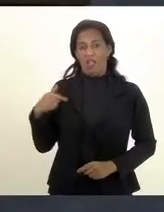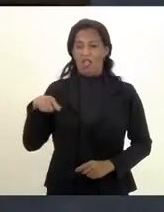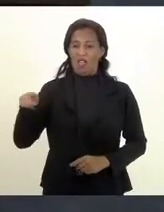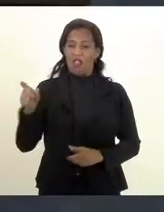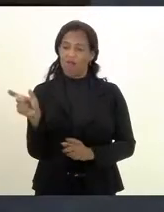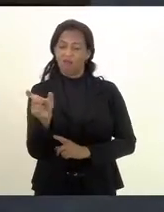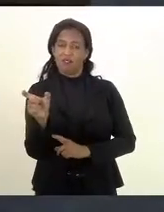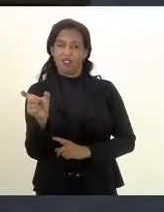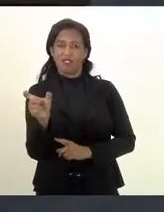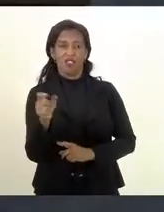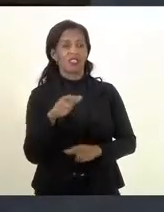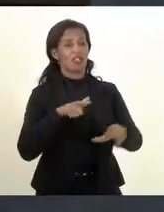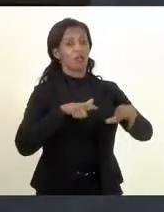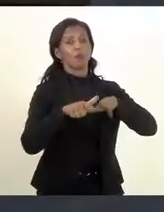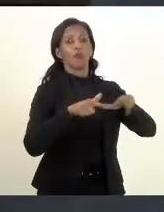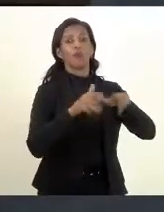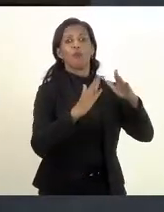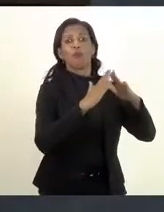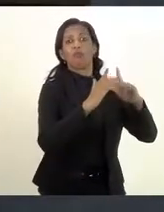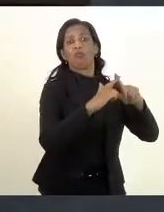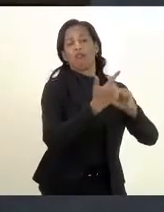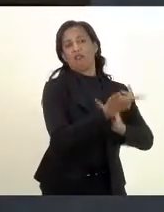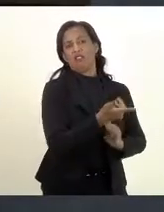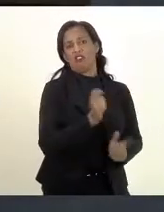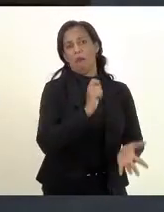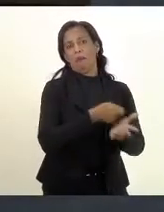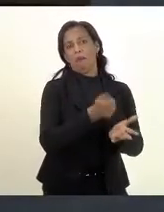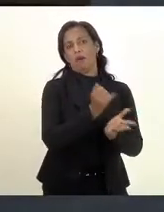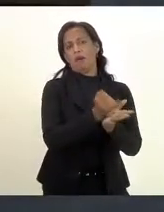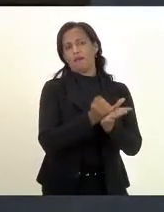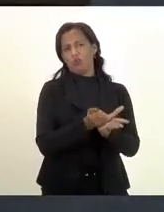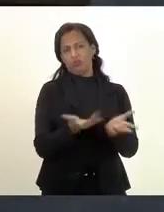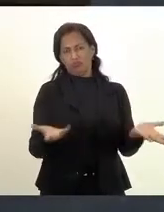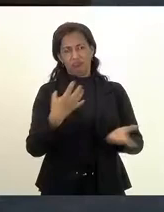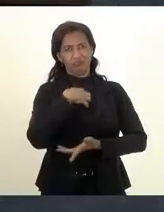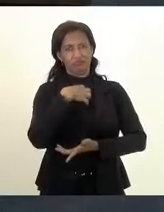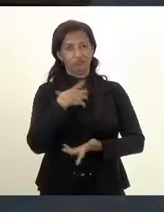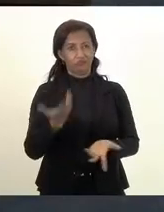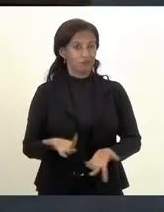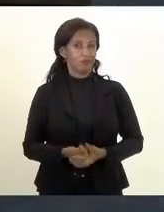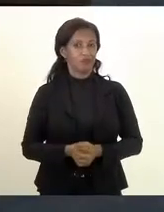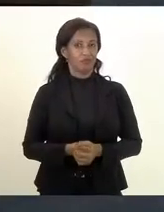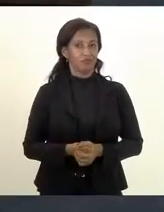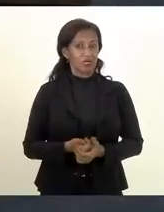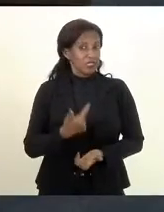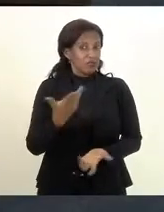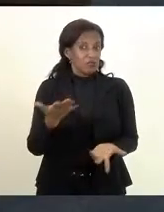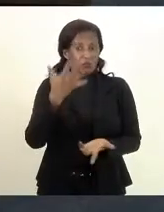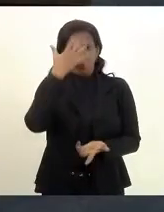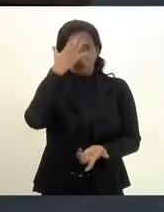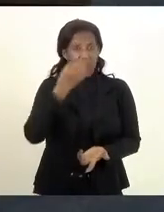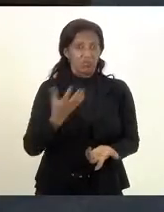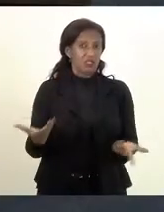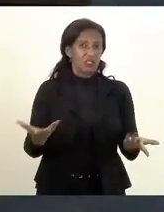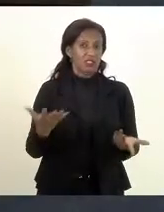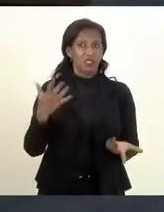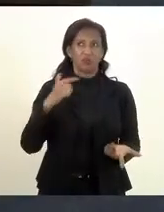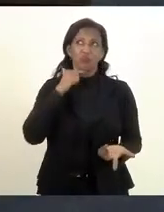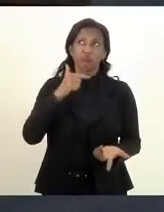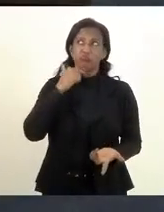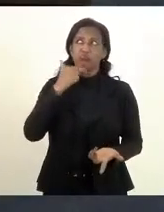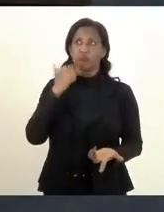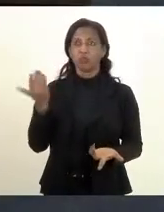o trabalho religioso, então não vai pagar imposto. Qual é o sentido disso? É que eu não consigo entender. Então, não é uma questão